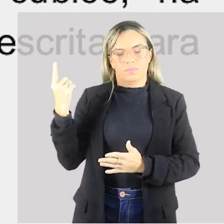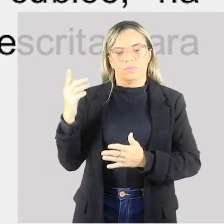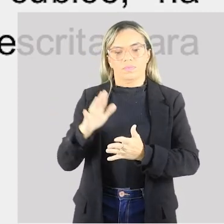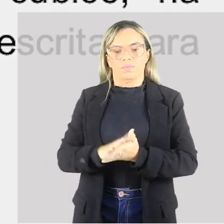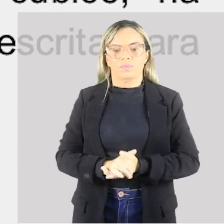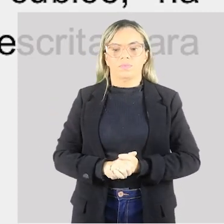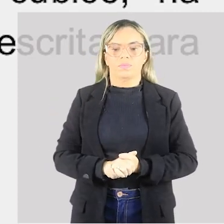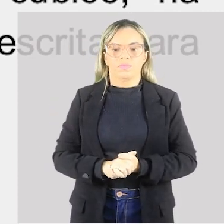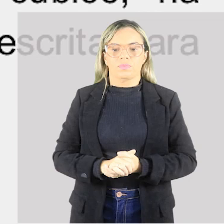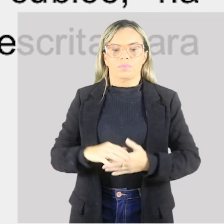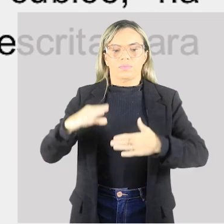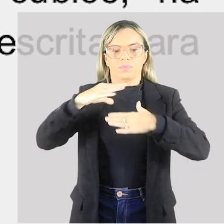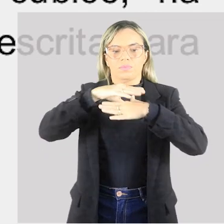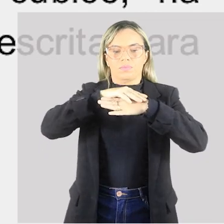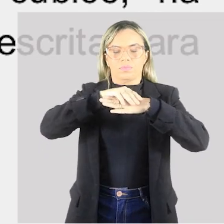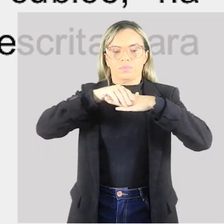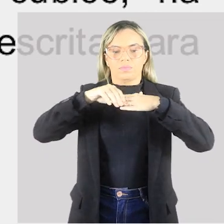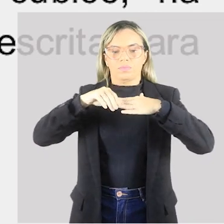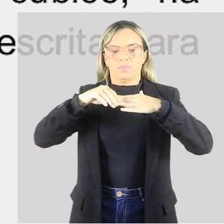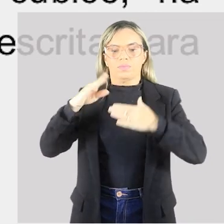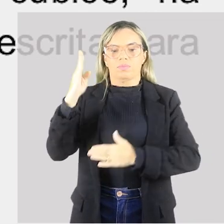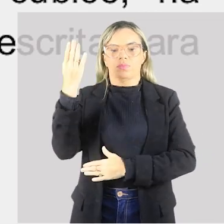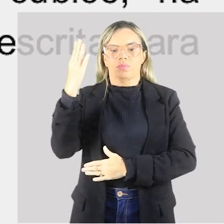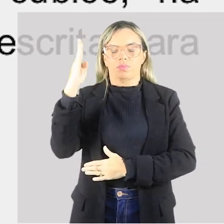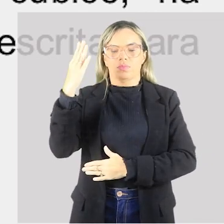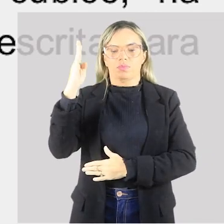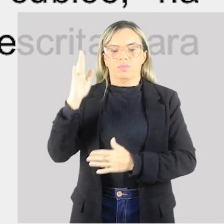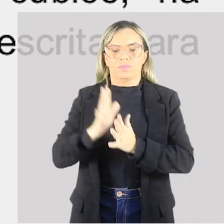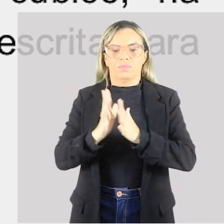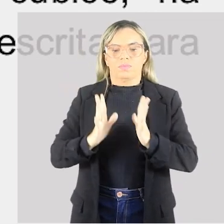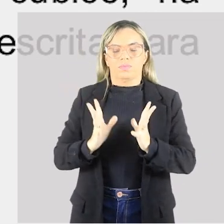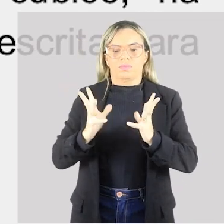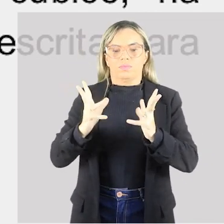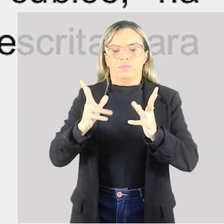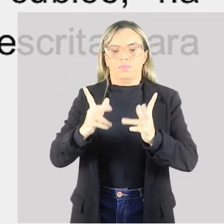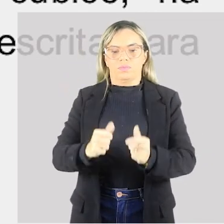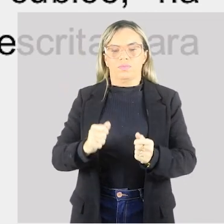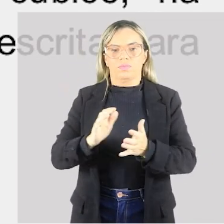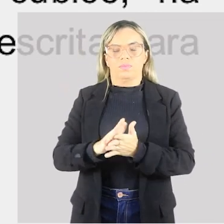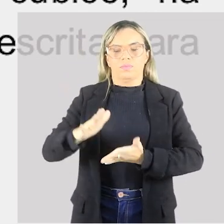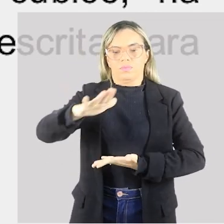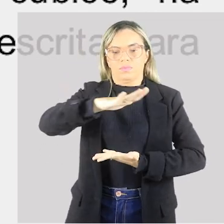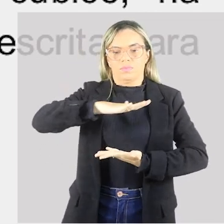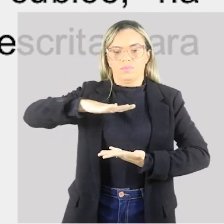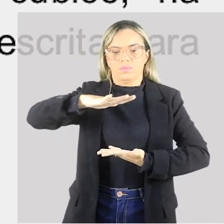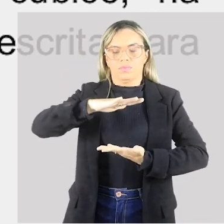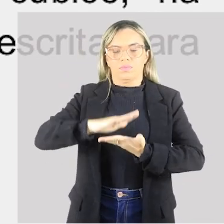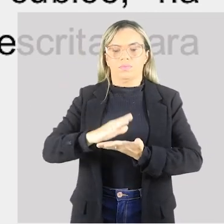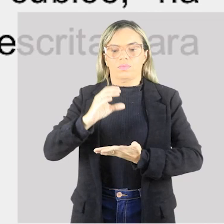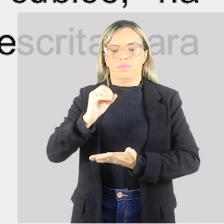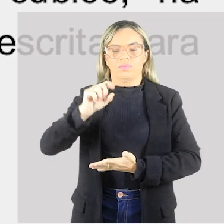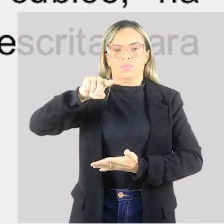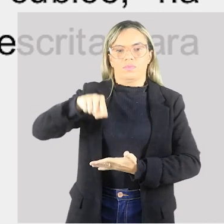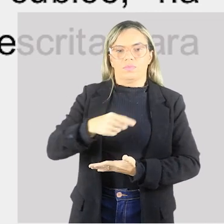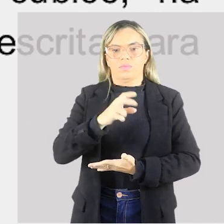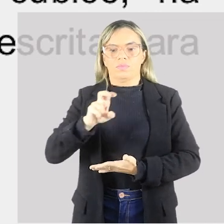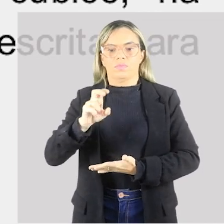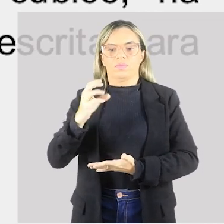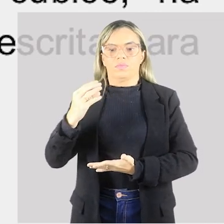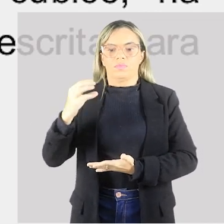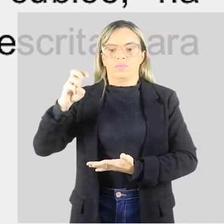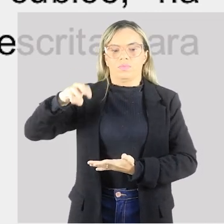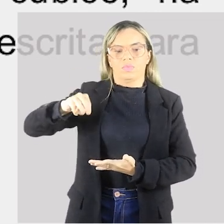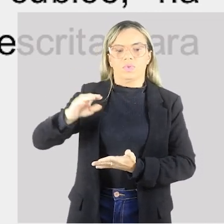também que a espessura da madeira em todas as suas faces é de